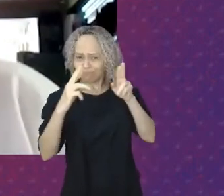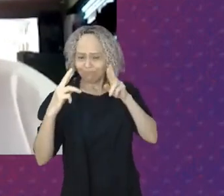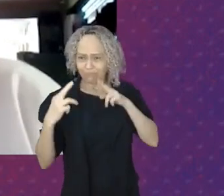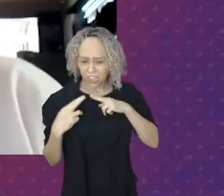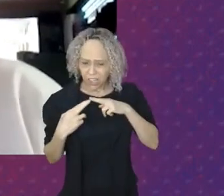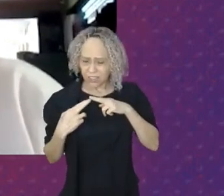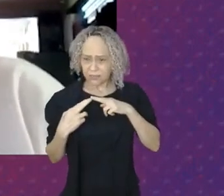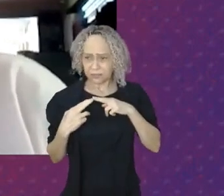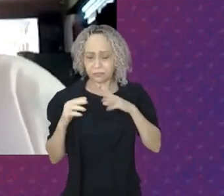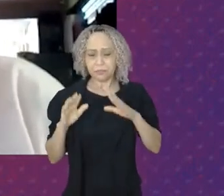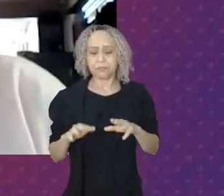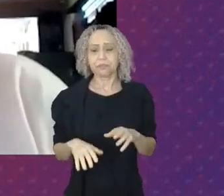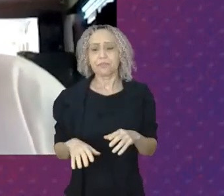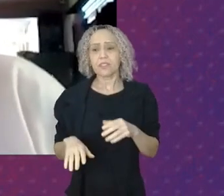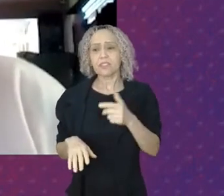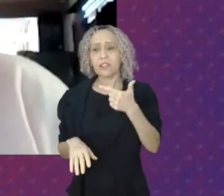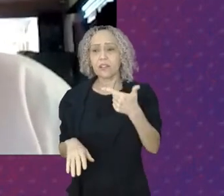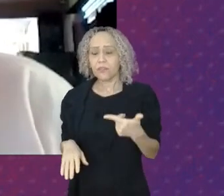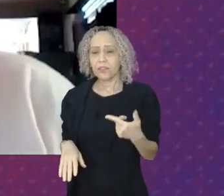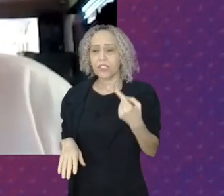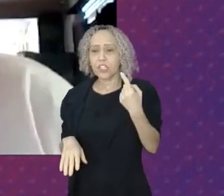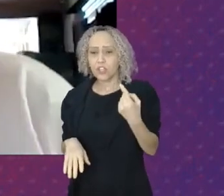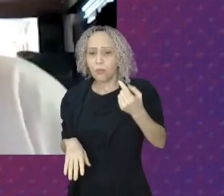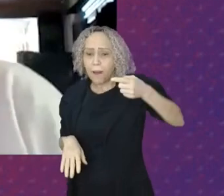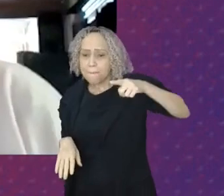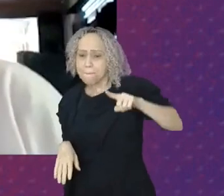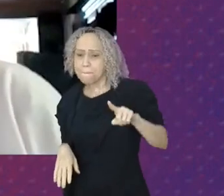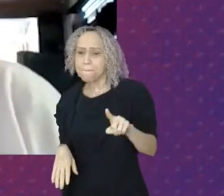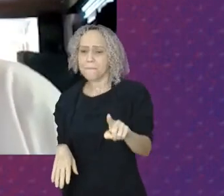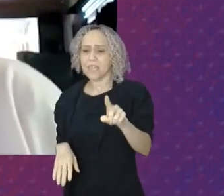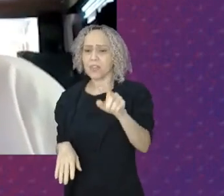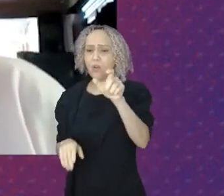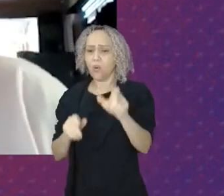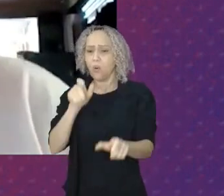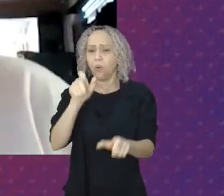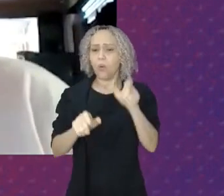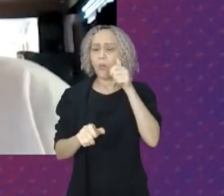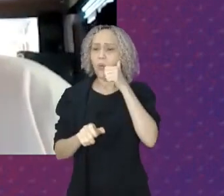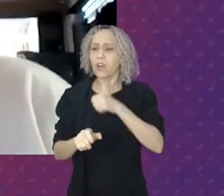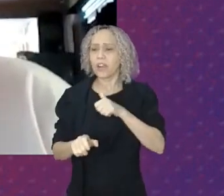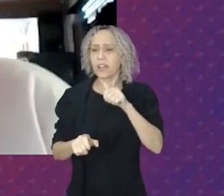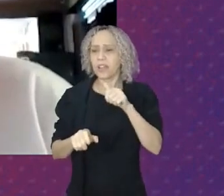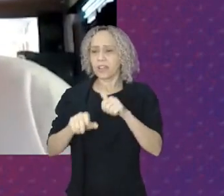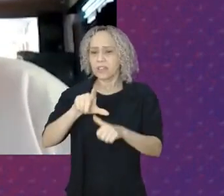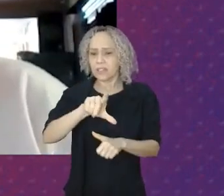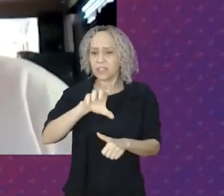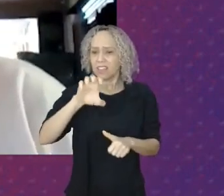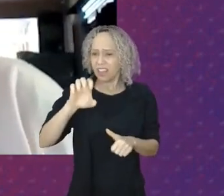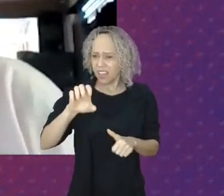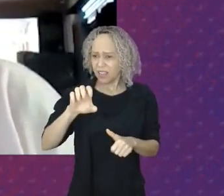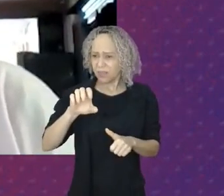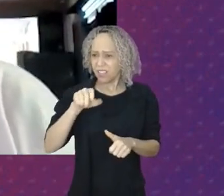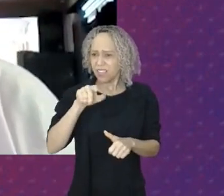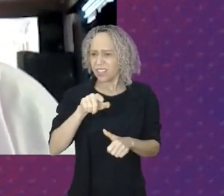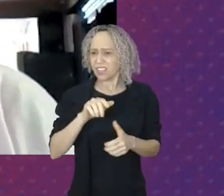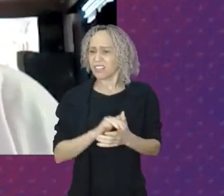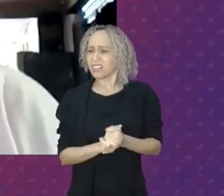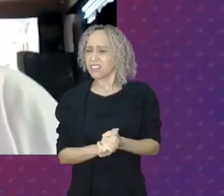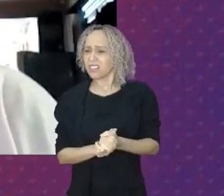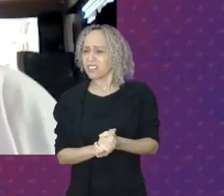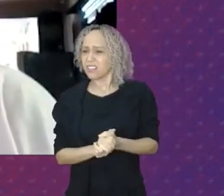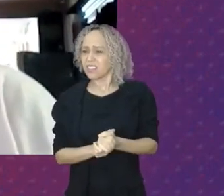Dessas 21 mil, 8 em cada 10 lésbicas responderam que já sofreram violência por